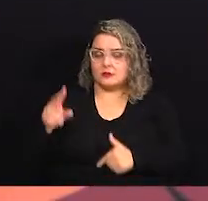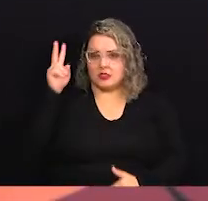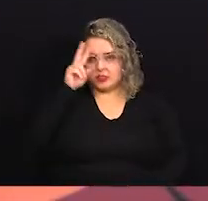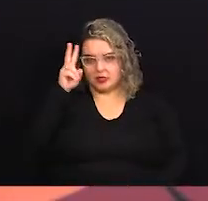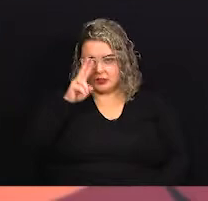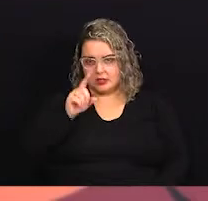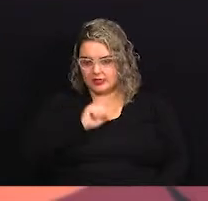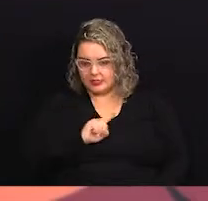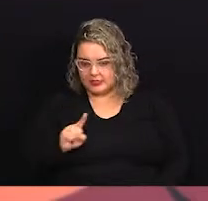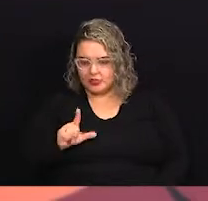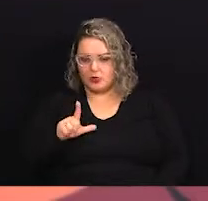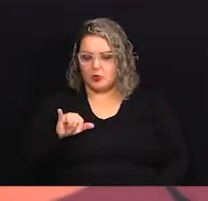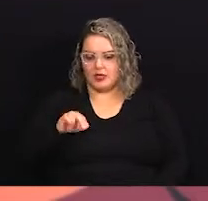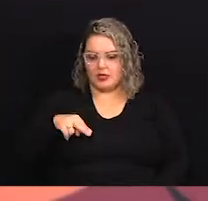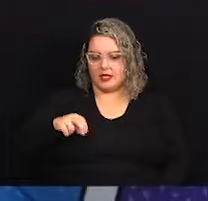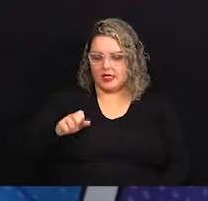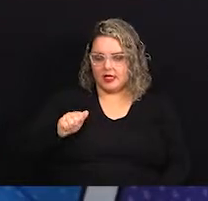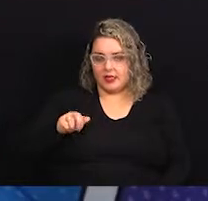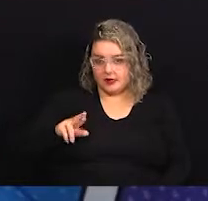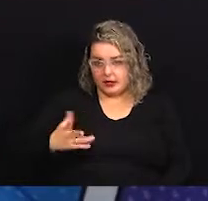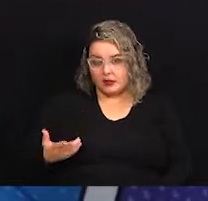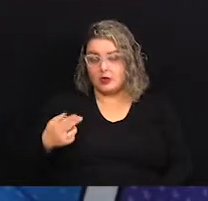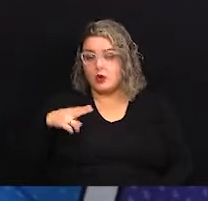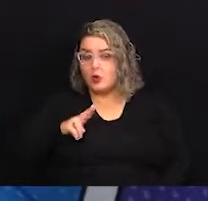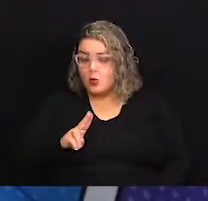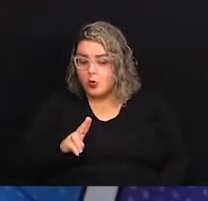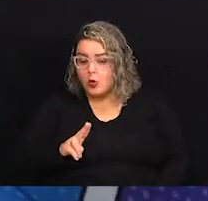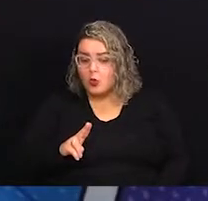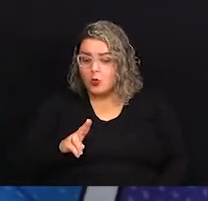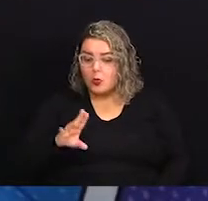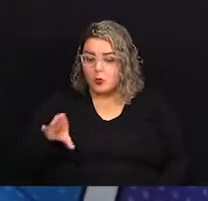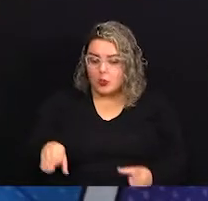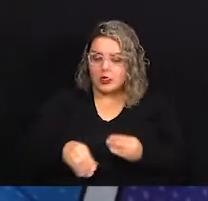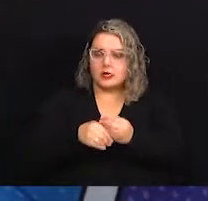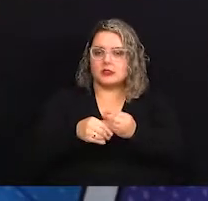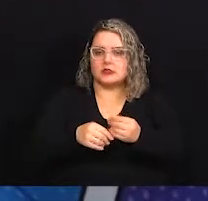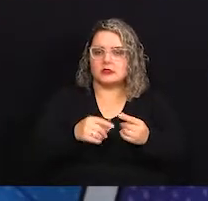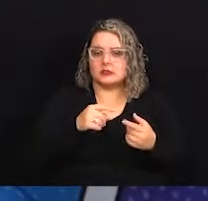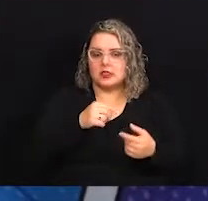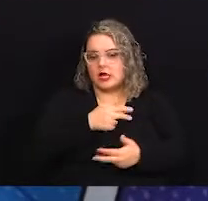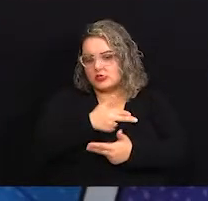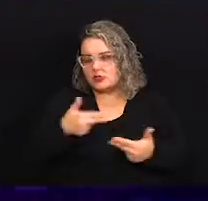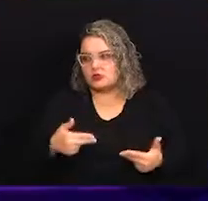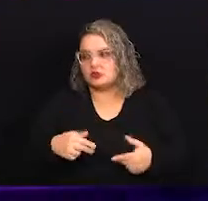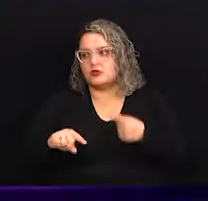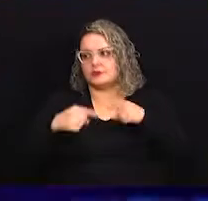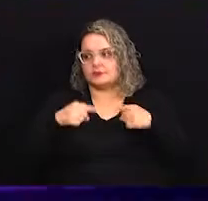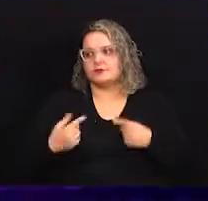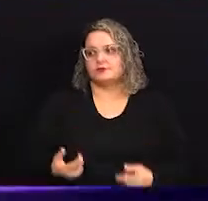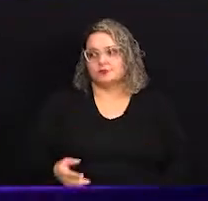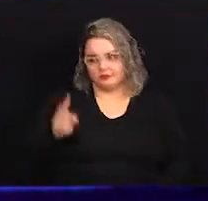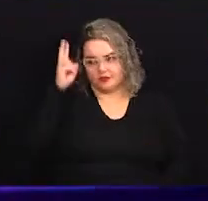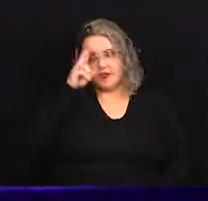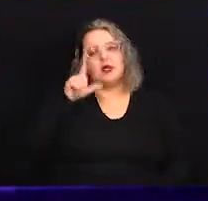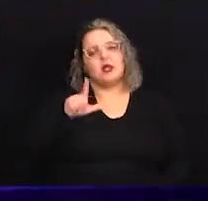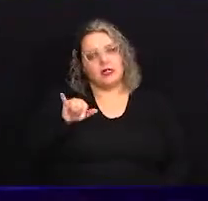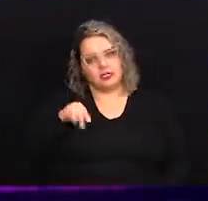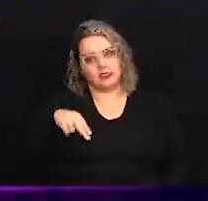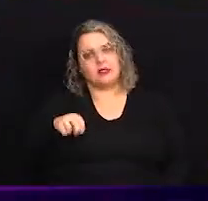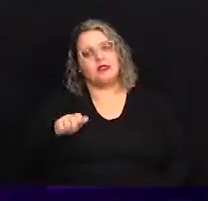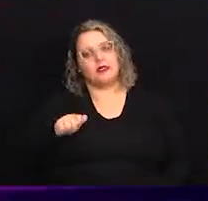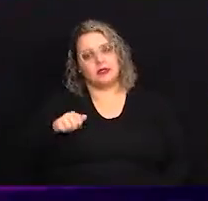Trabalhar a história não linear, né? Ou acrescentar o elemento musical? A história não linear é